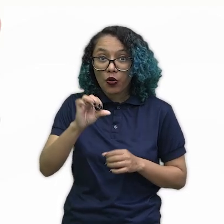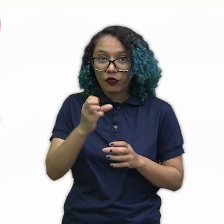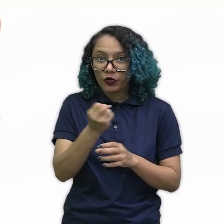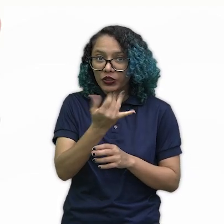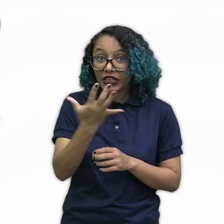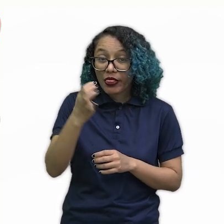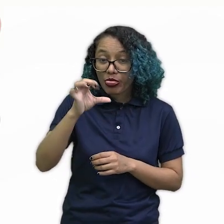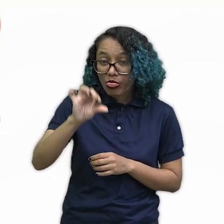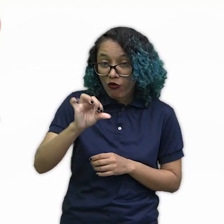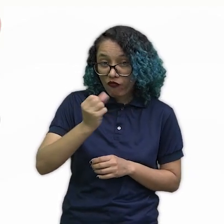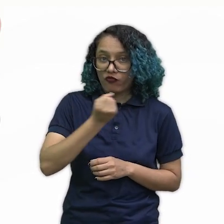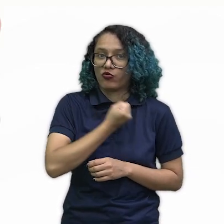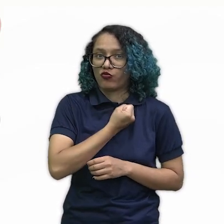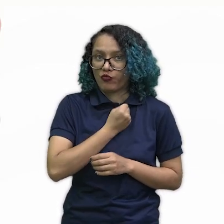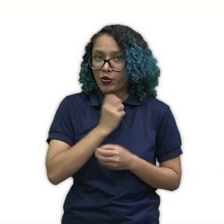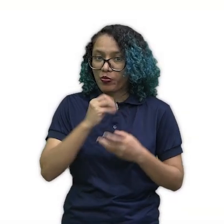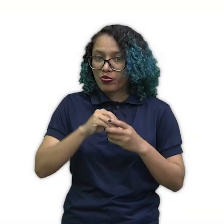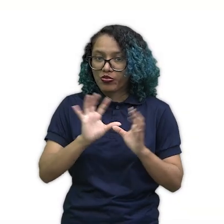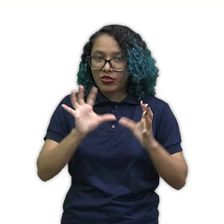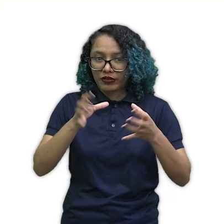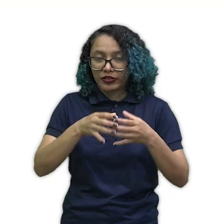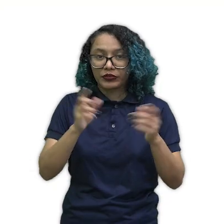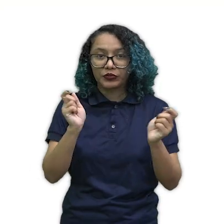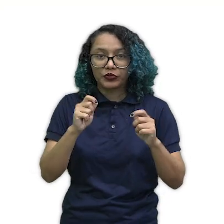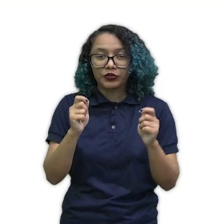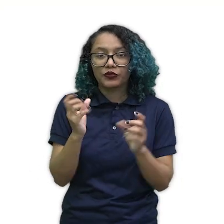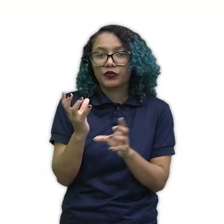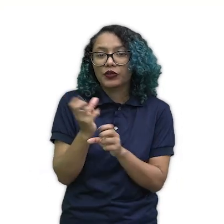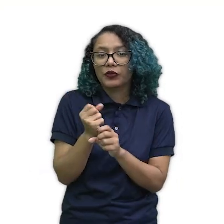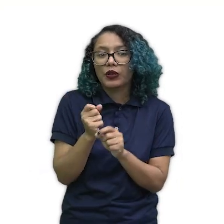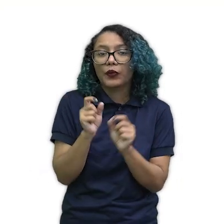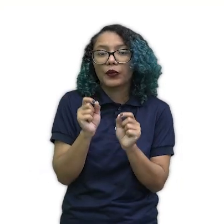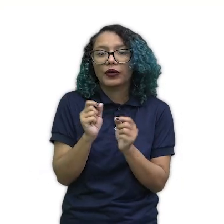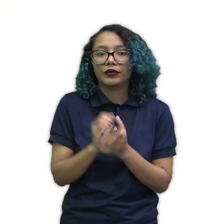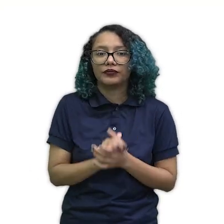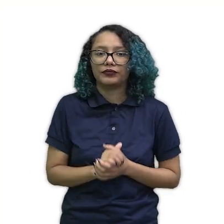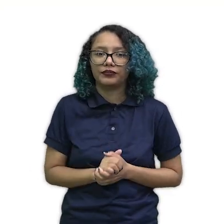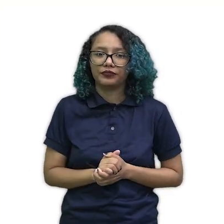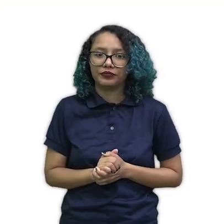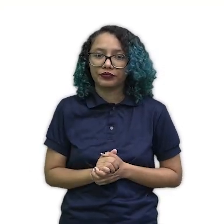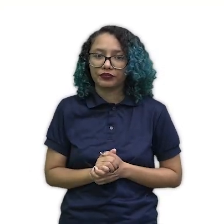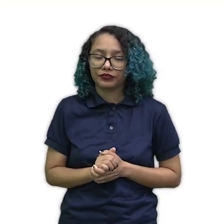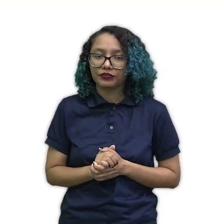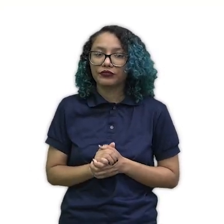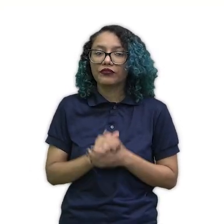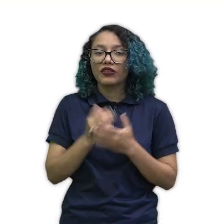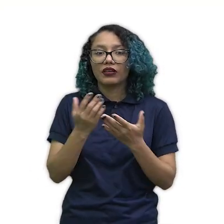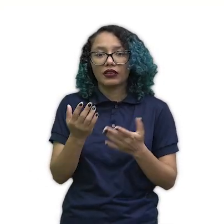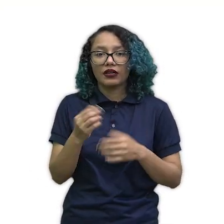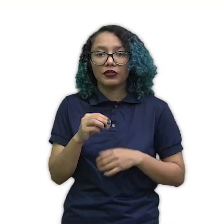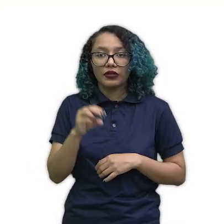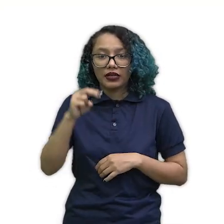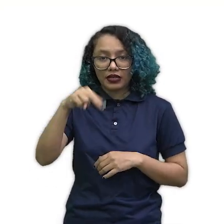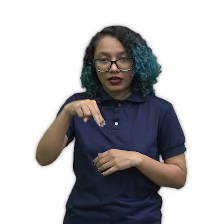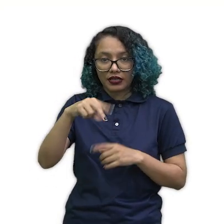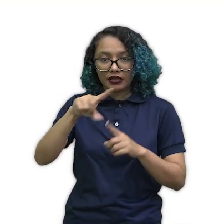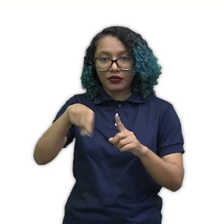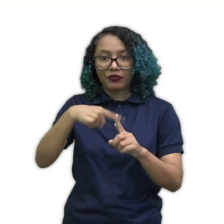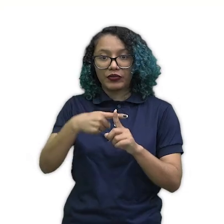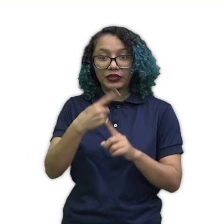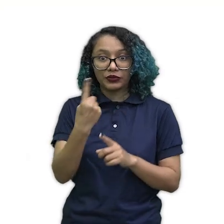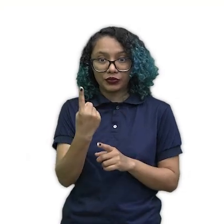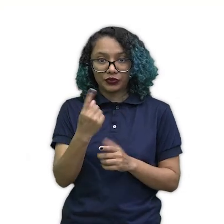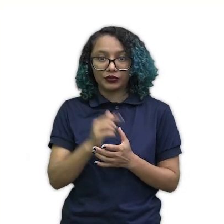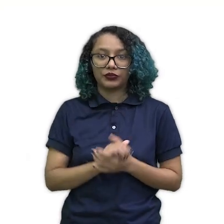elementos, né? Então, para a gente calcular essa mediana, eu vou ter, então, n mais 1, que é, no